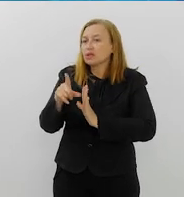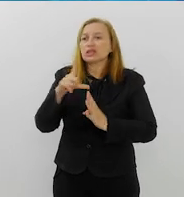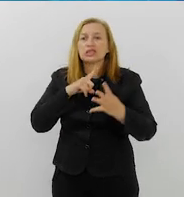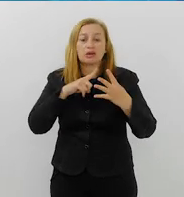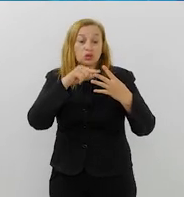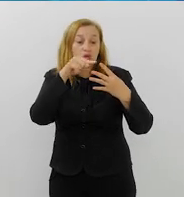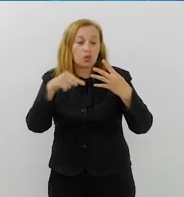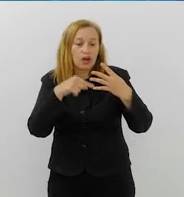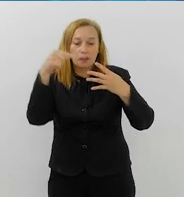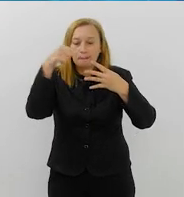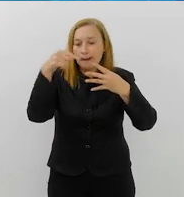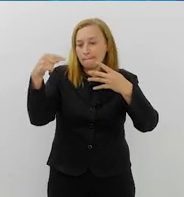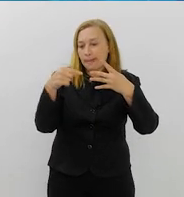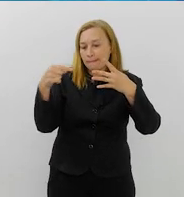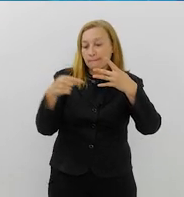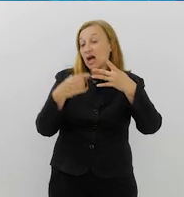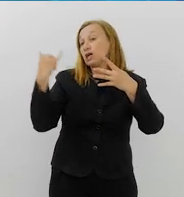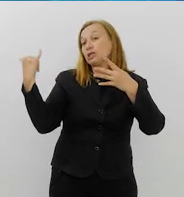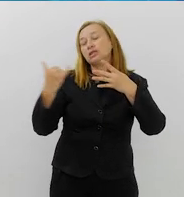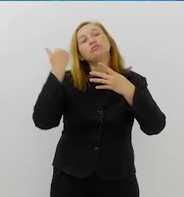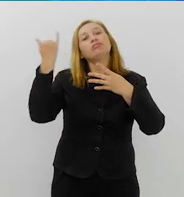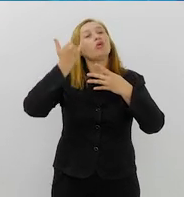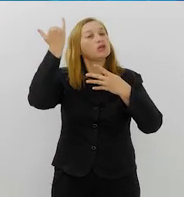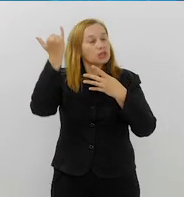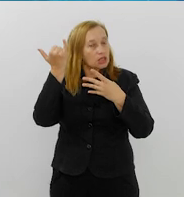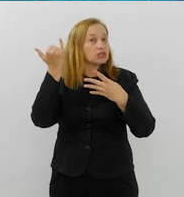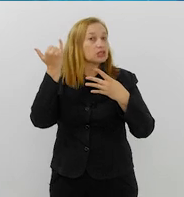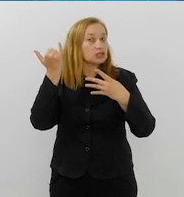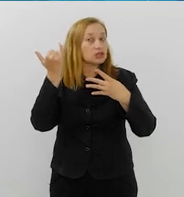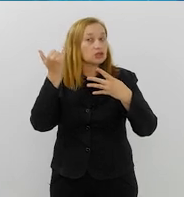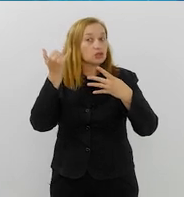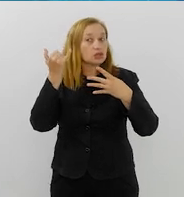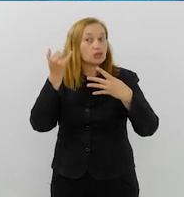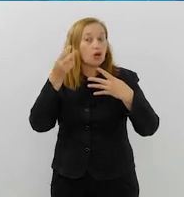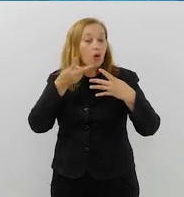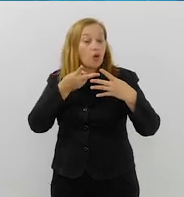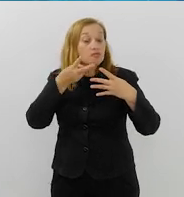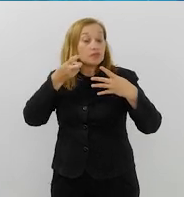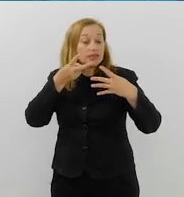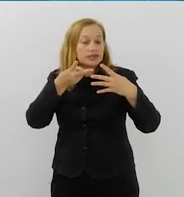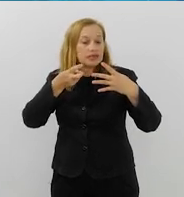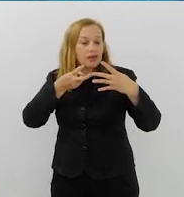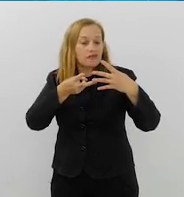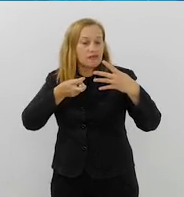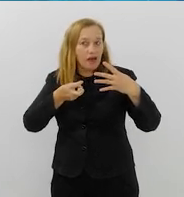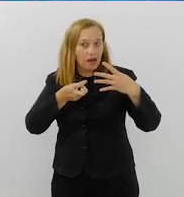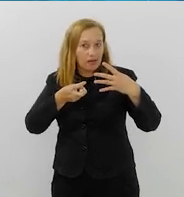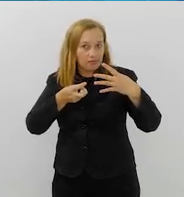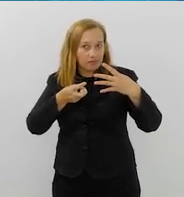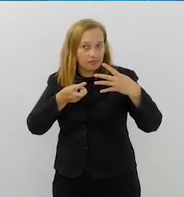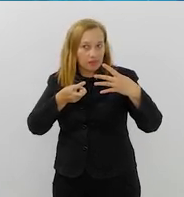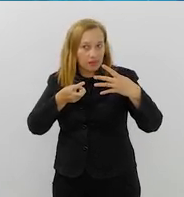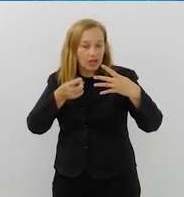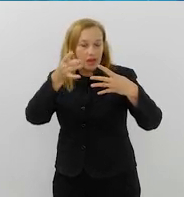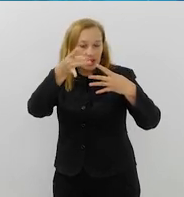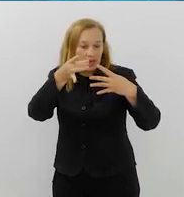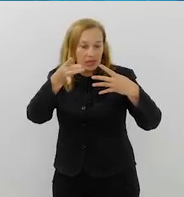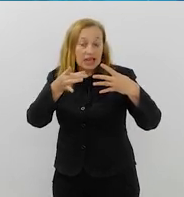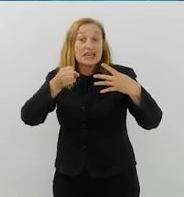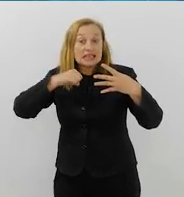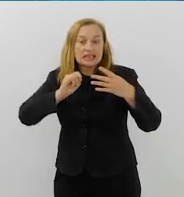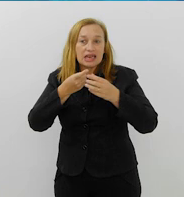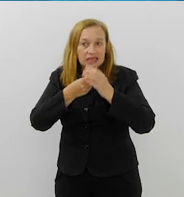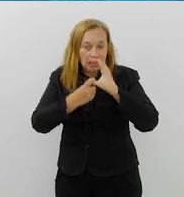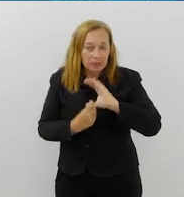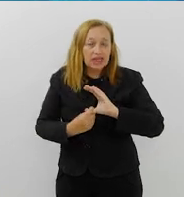pergunta. Nós temos quatro pontos que são importantes olharmos para saber se estamos diante